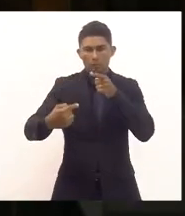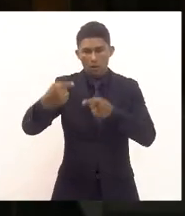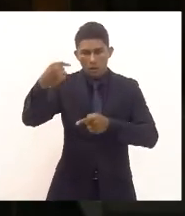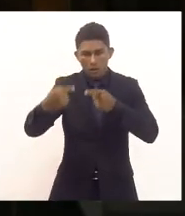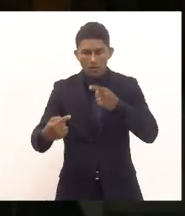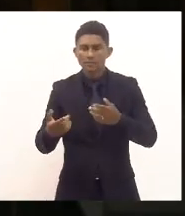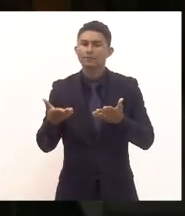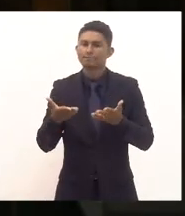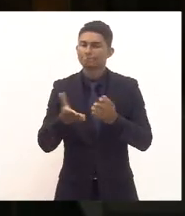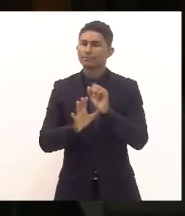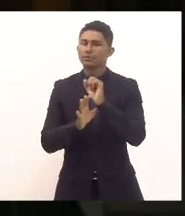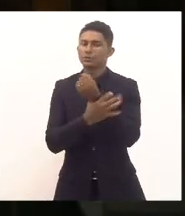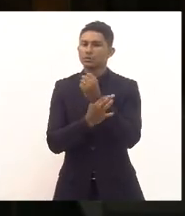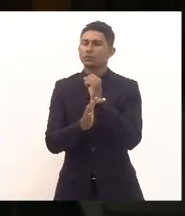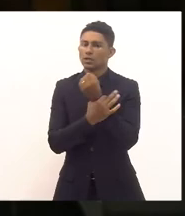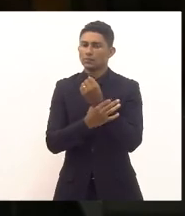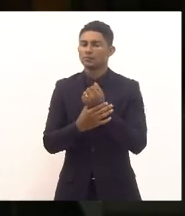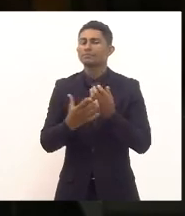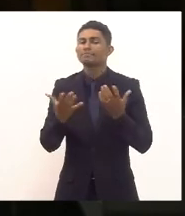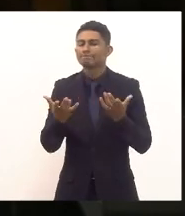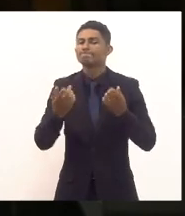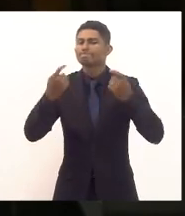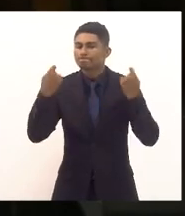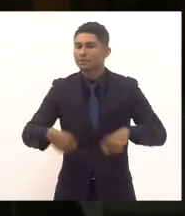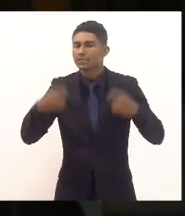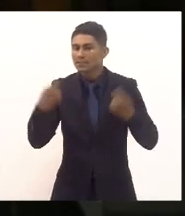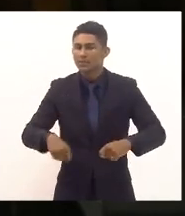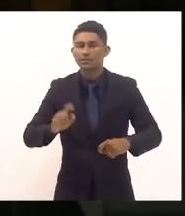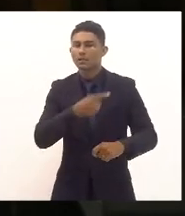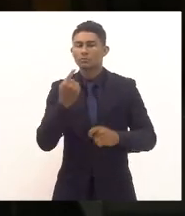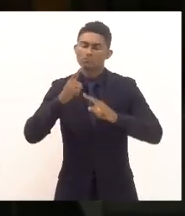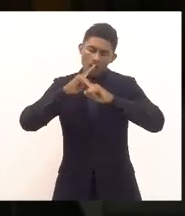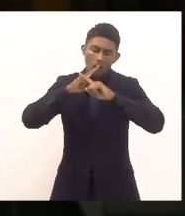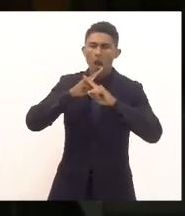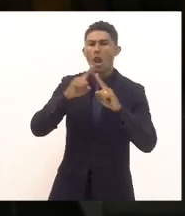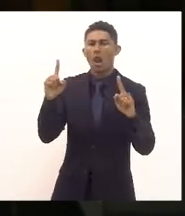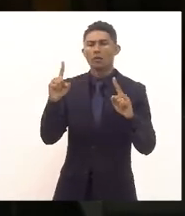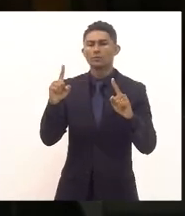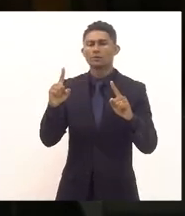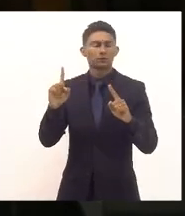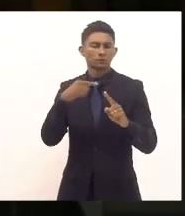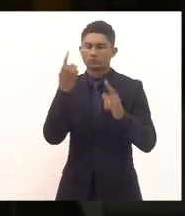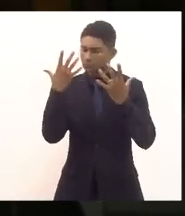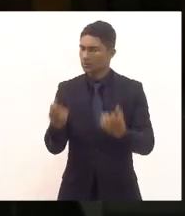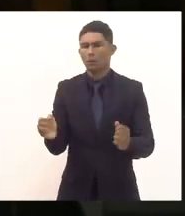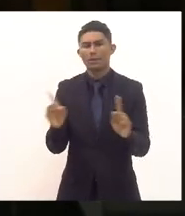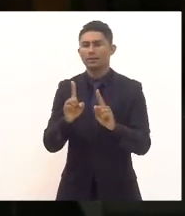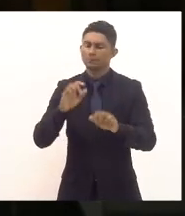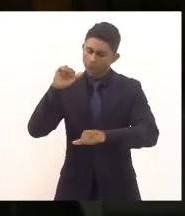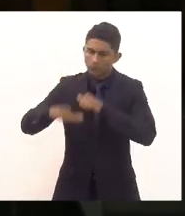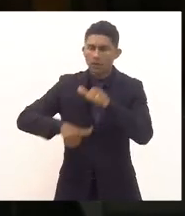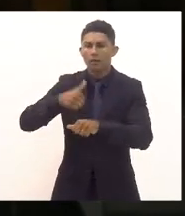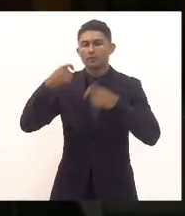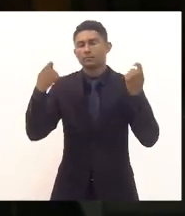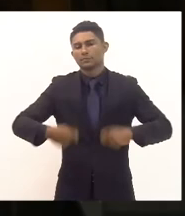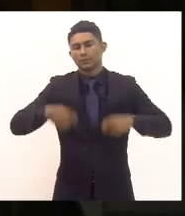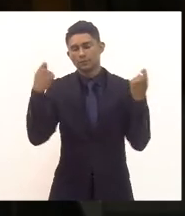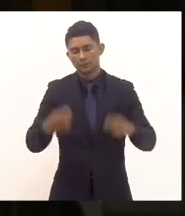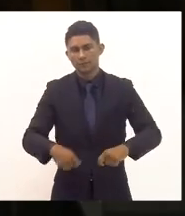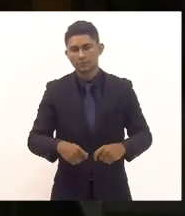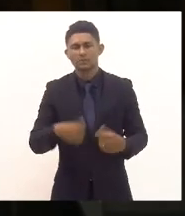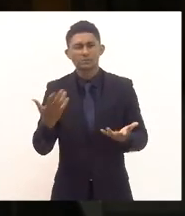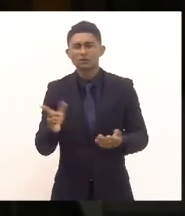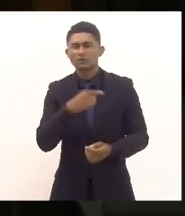de segurança pública que tem que ser criticada que tem que ser combatida que tem que ser modificada não